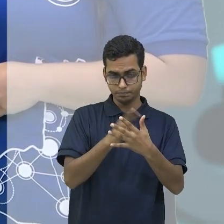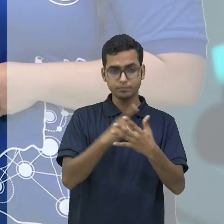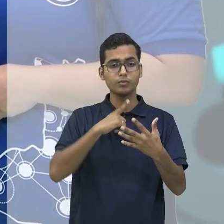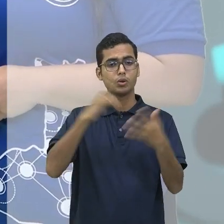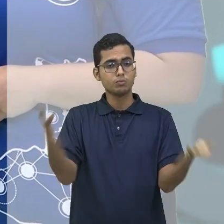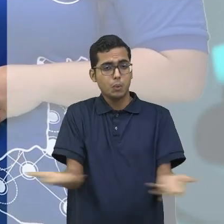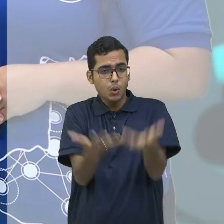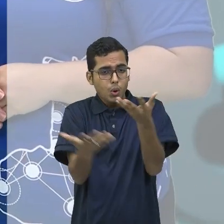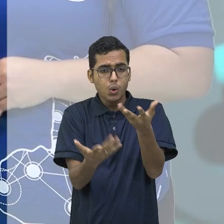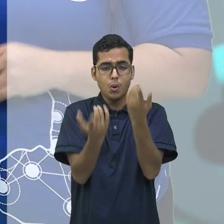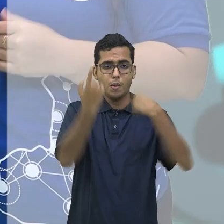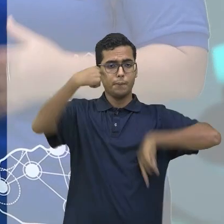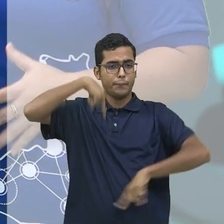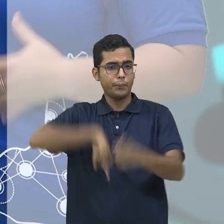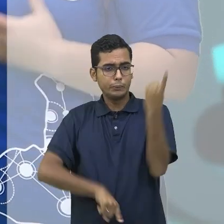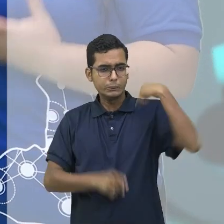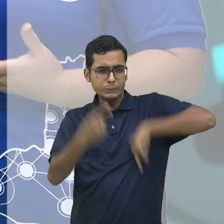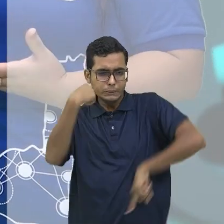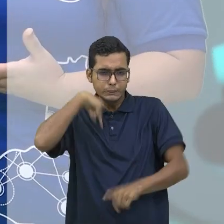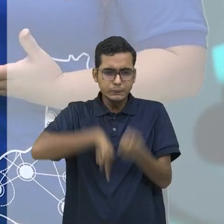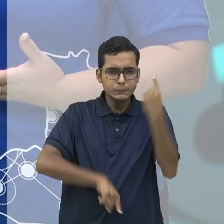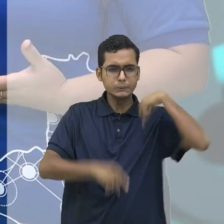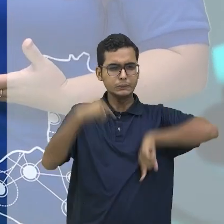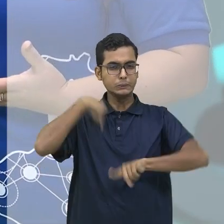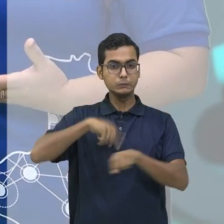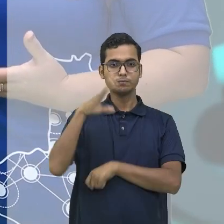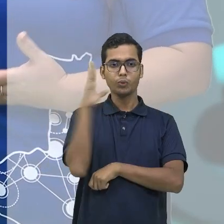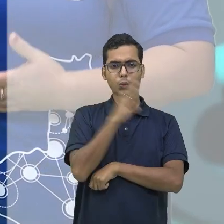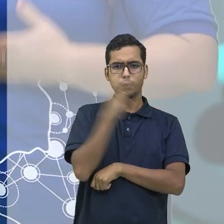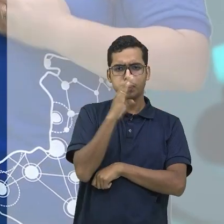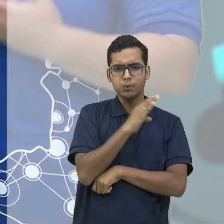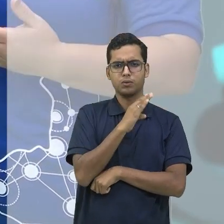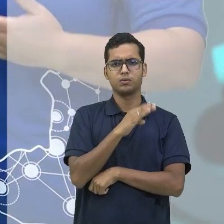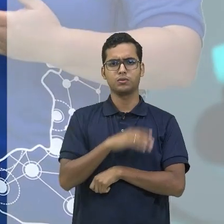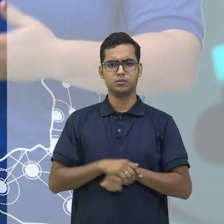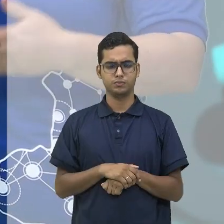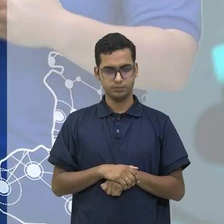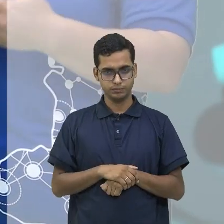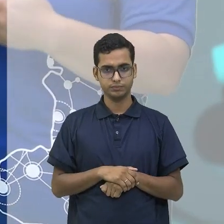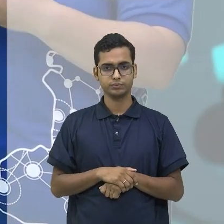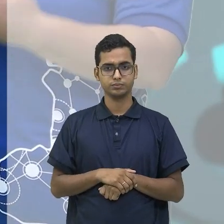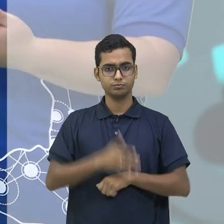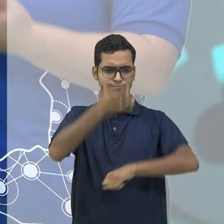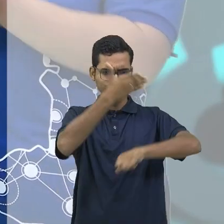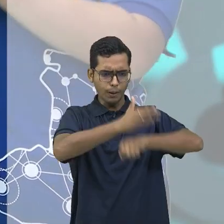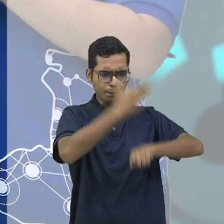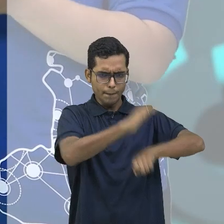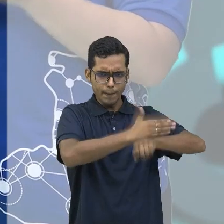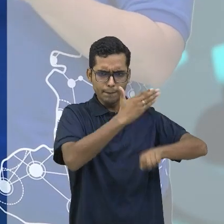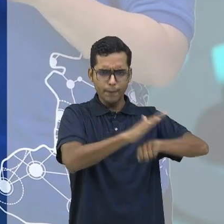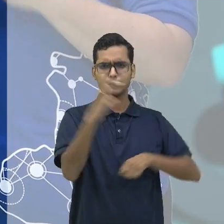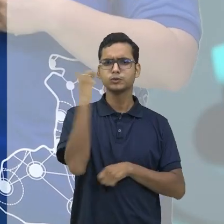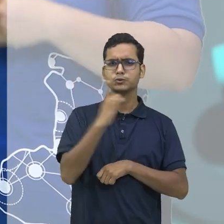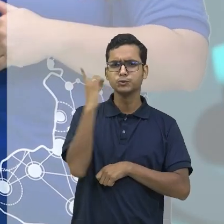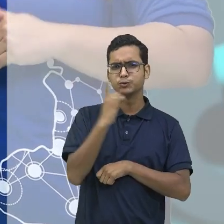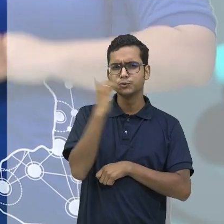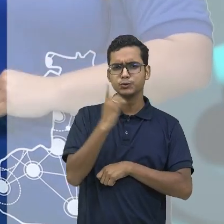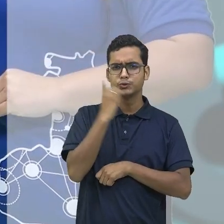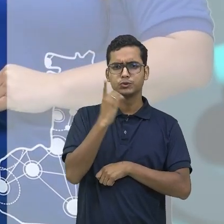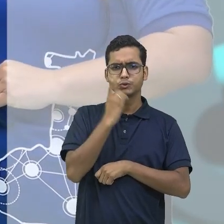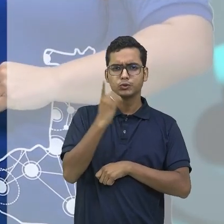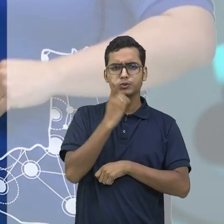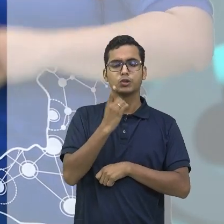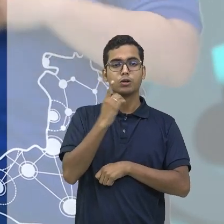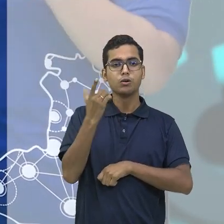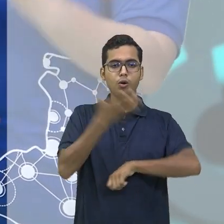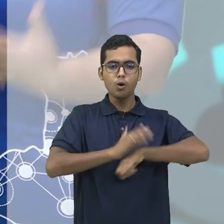do metabolismo de forma acelerada. Se você costuma fazer exercício todos os dias, você vai condicionando o seu